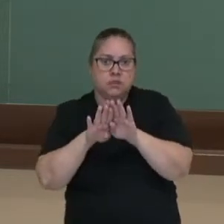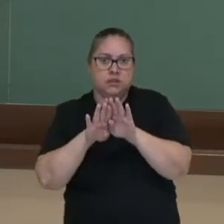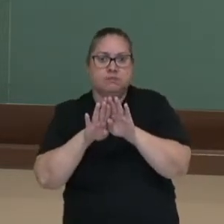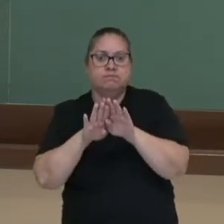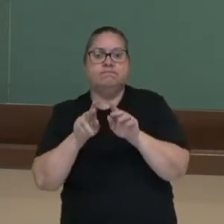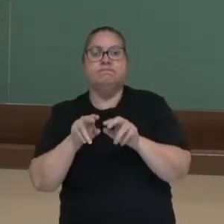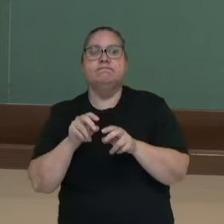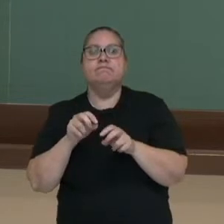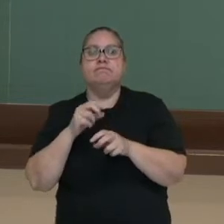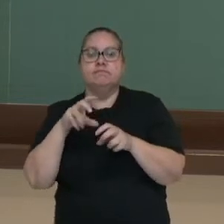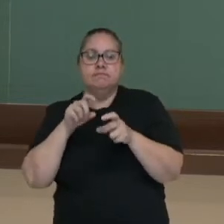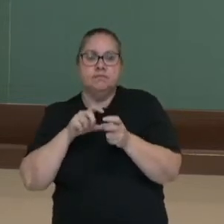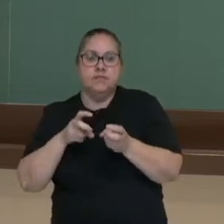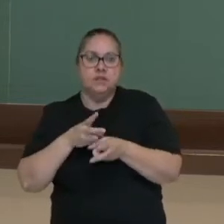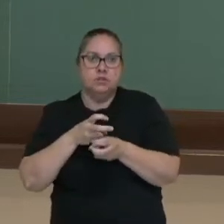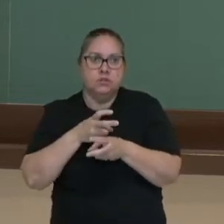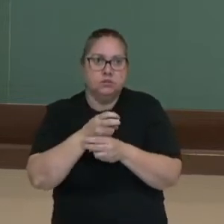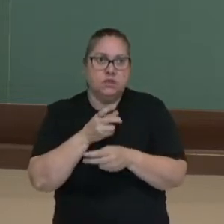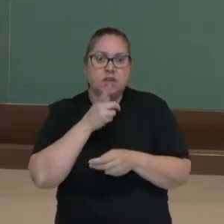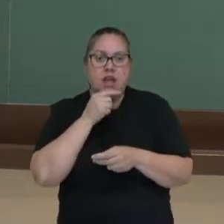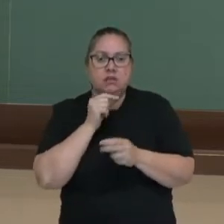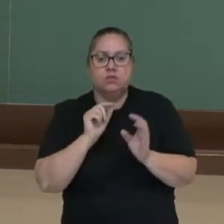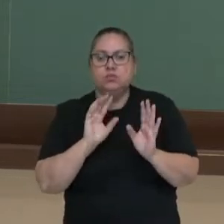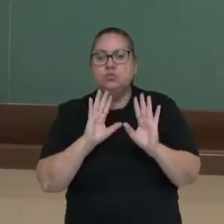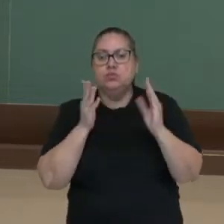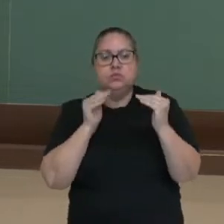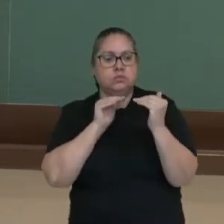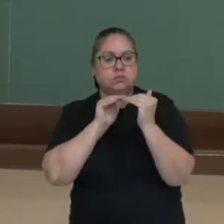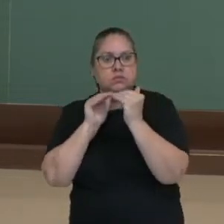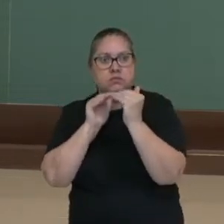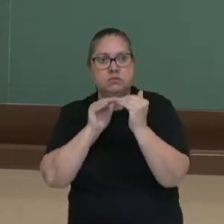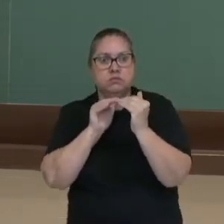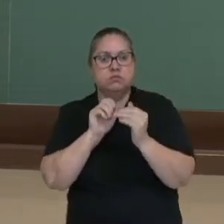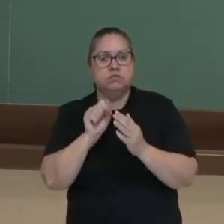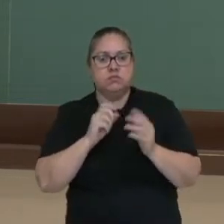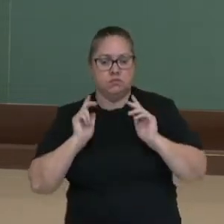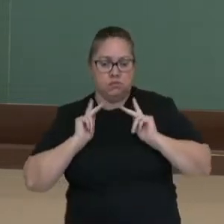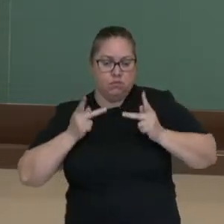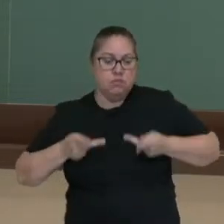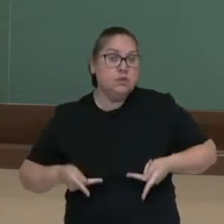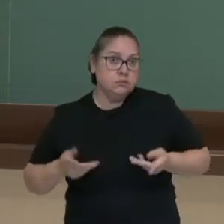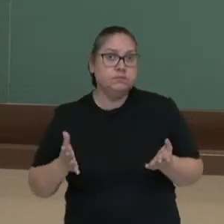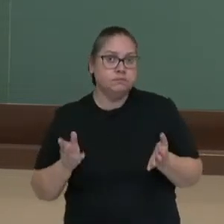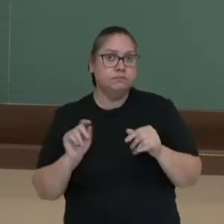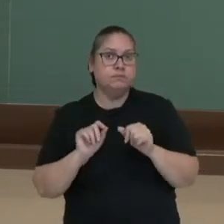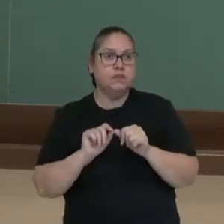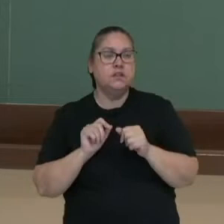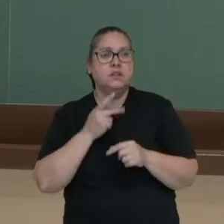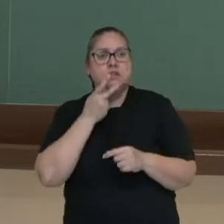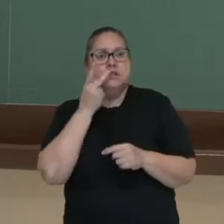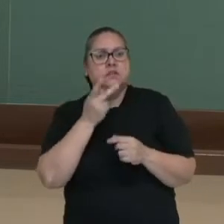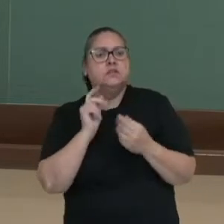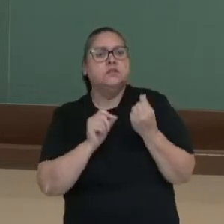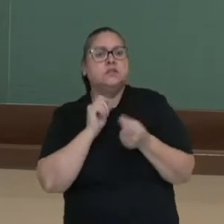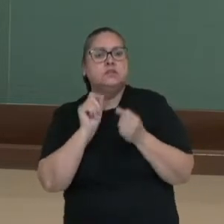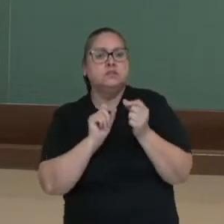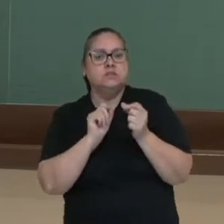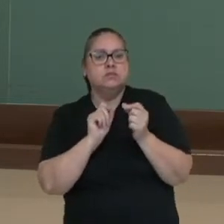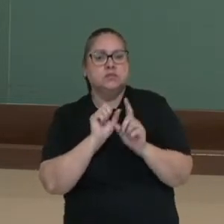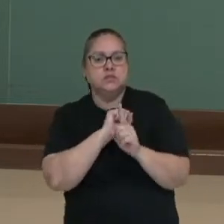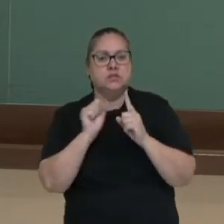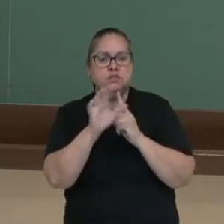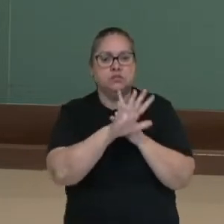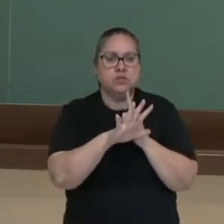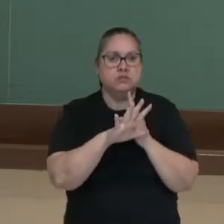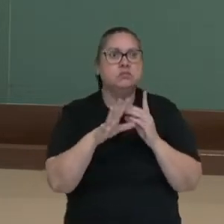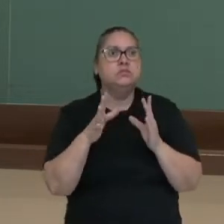das águas. Então vejam, tudo isso aqui está ligado às atividades humanas. Então nós podemos dizer que as atividades da sociedade como